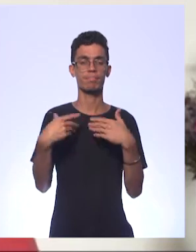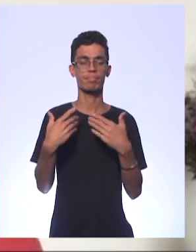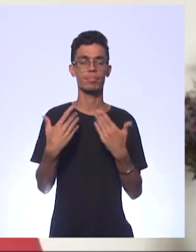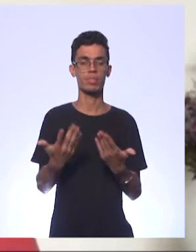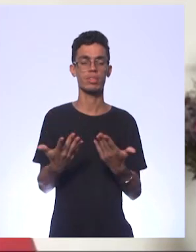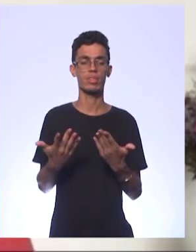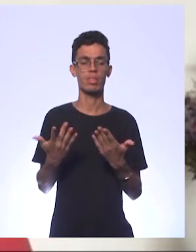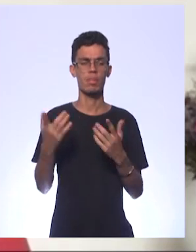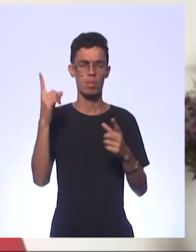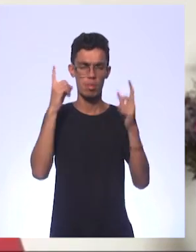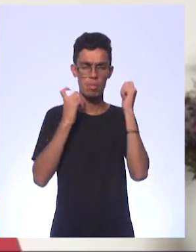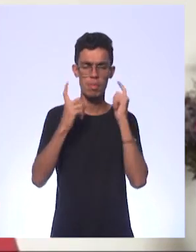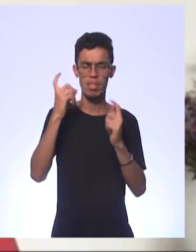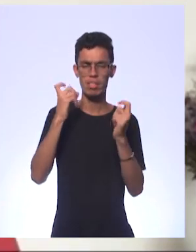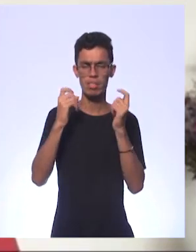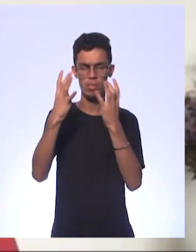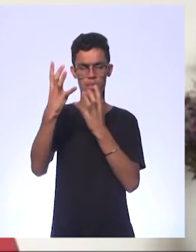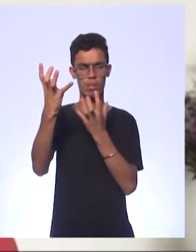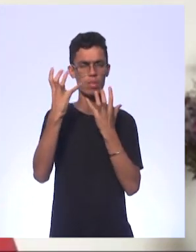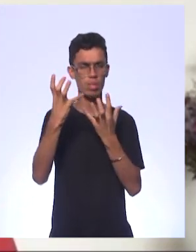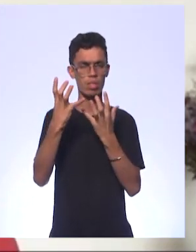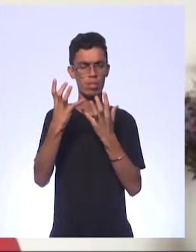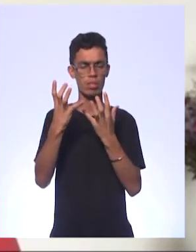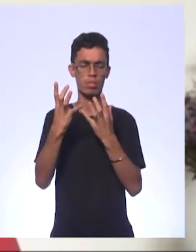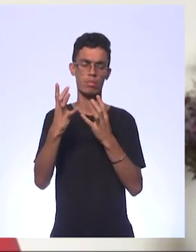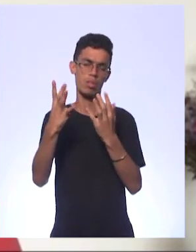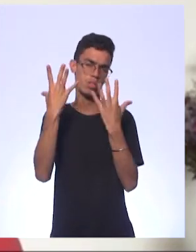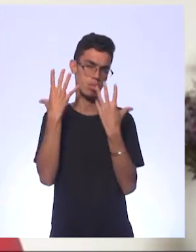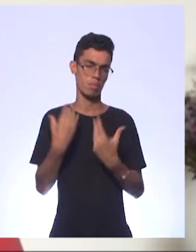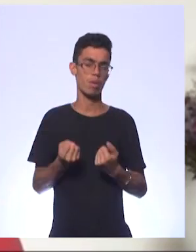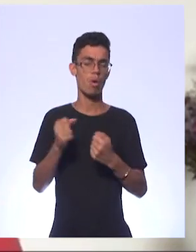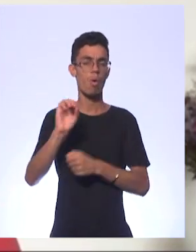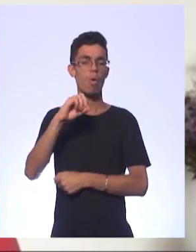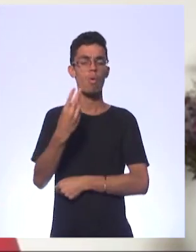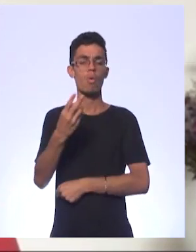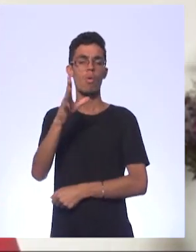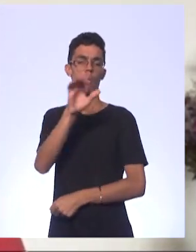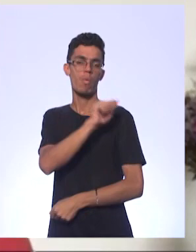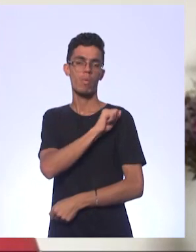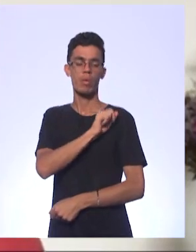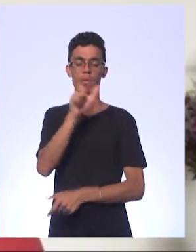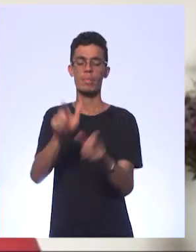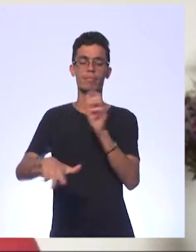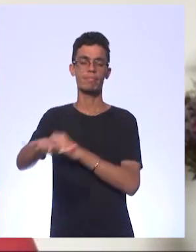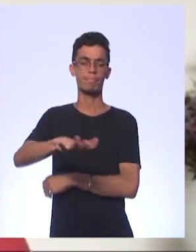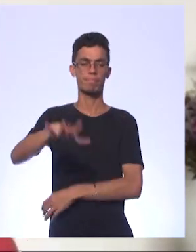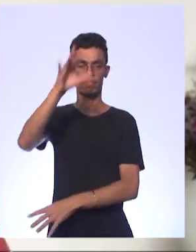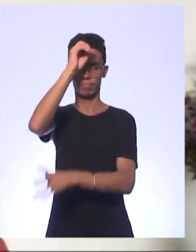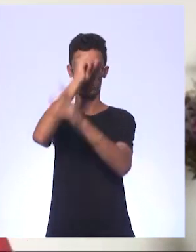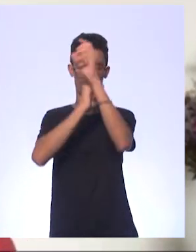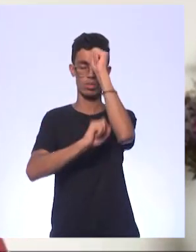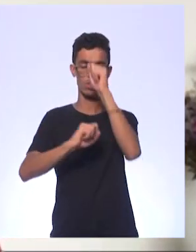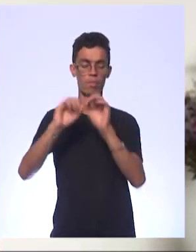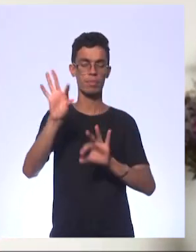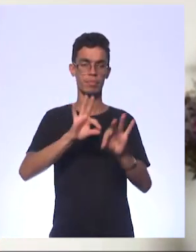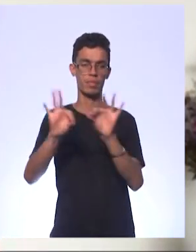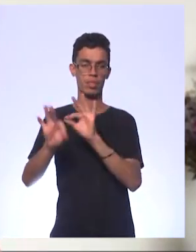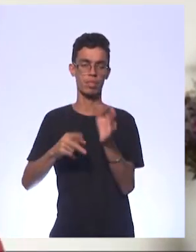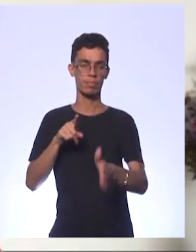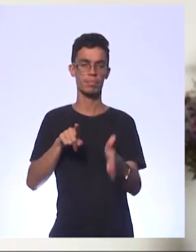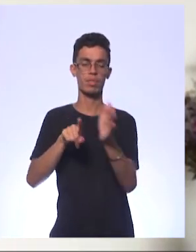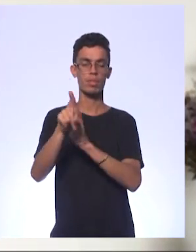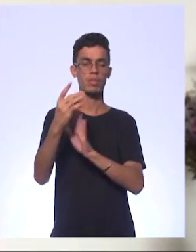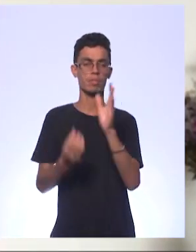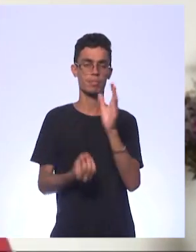muita preocupação com o que eu quero de volta, o que eu espero que o aluno aprenda. Então, elaborar uma